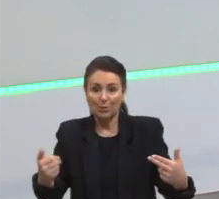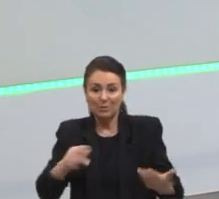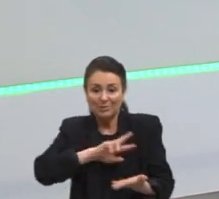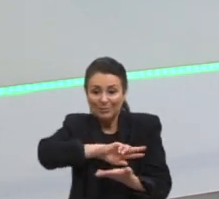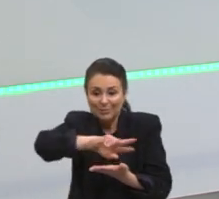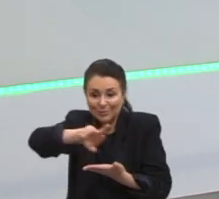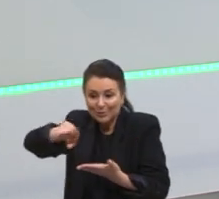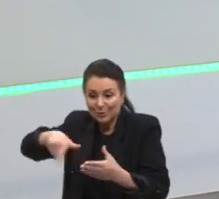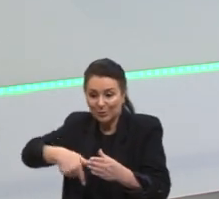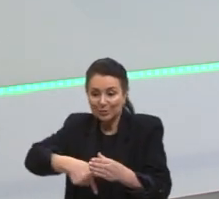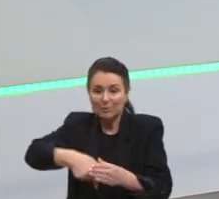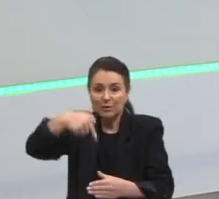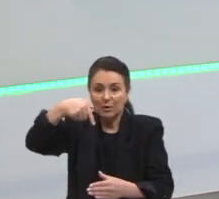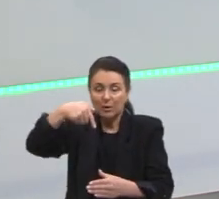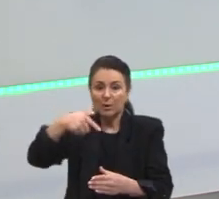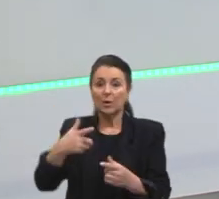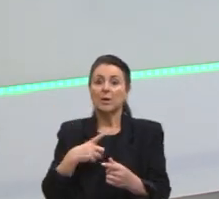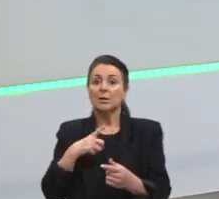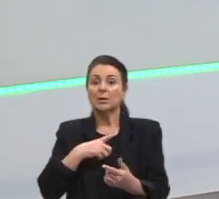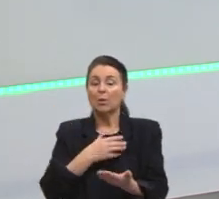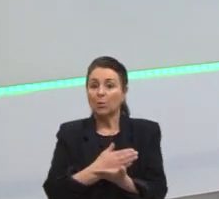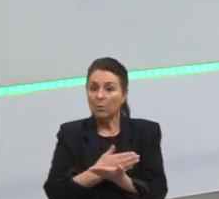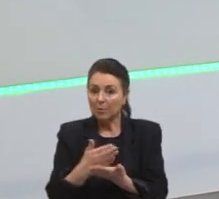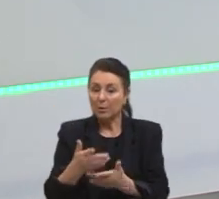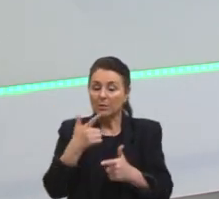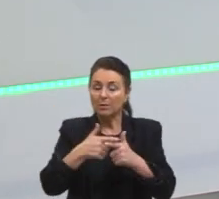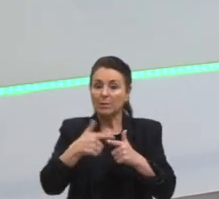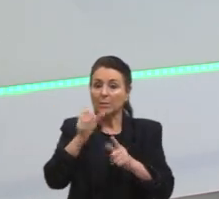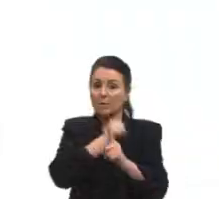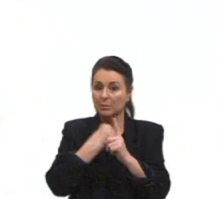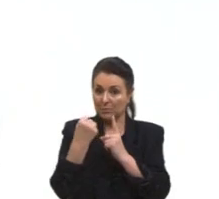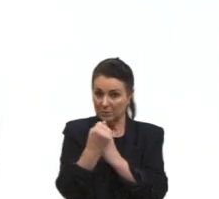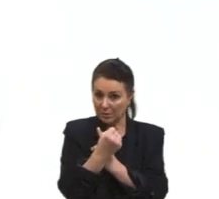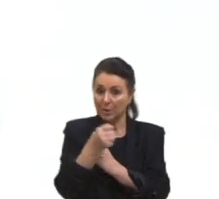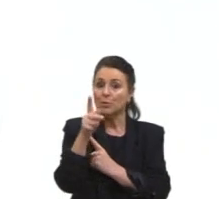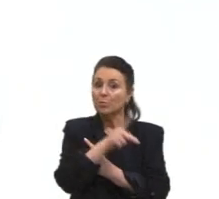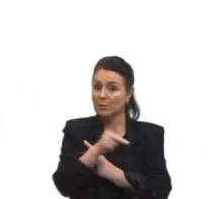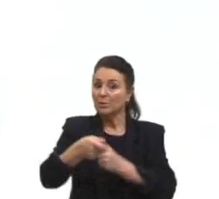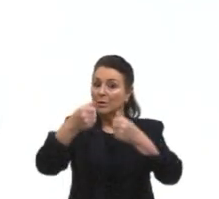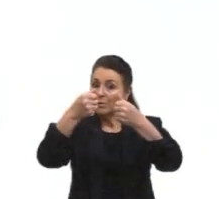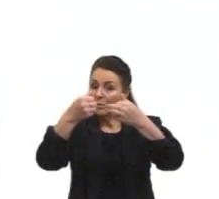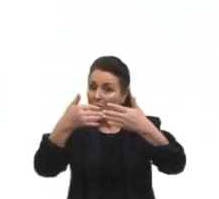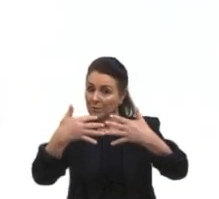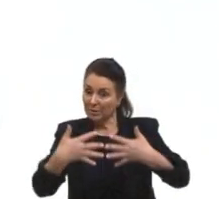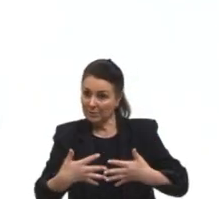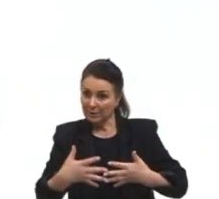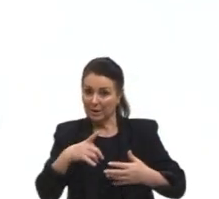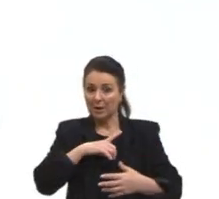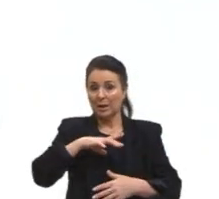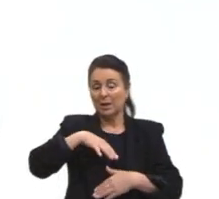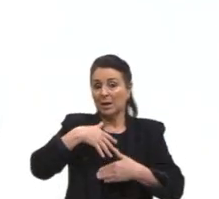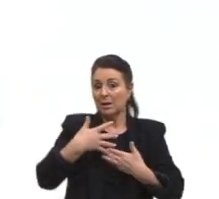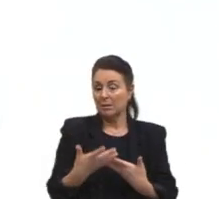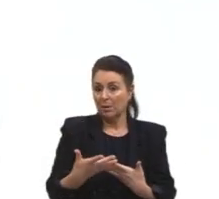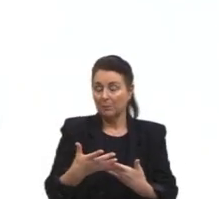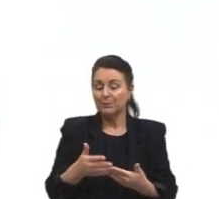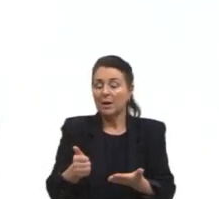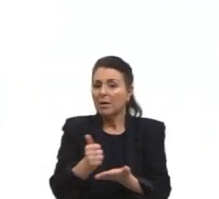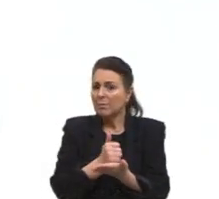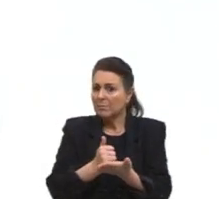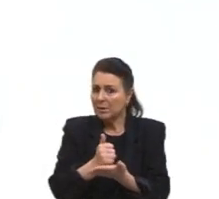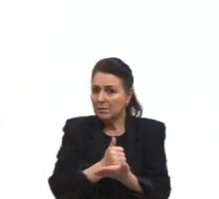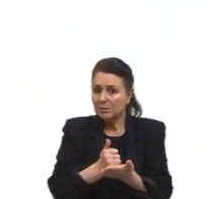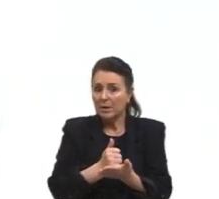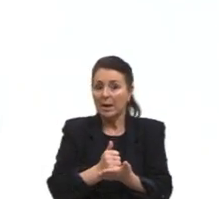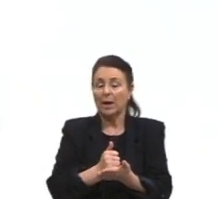aí vai dar uma uns problemas sociais a gente já vai ver aqui durante a aula tá então como eu falei para vocês é basicamente pelo